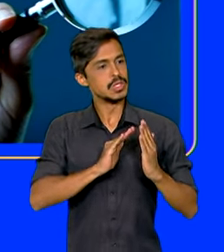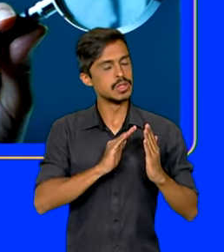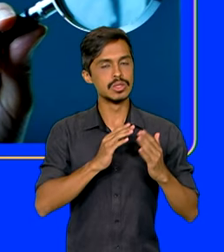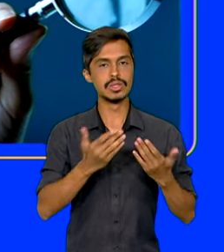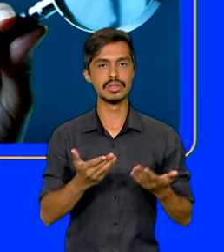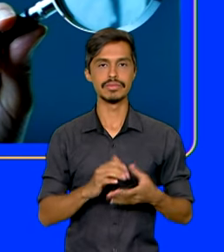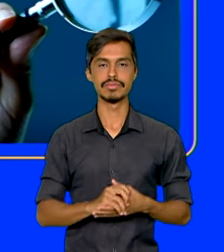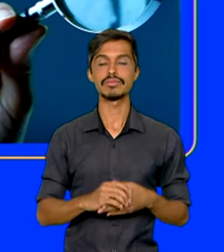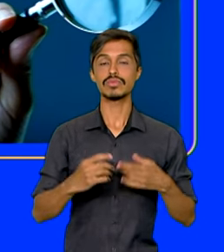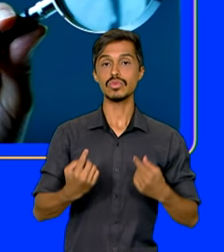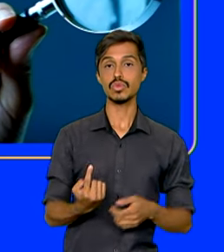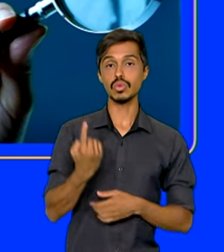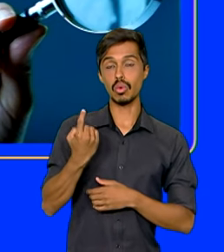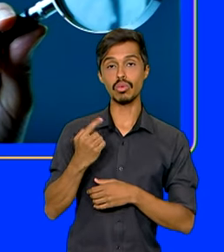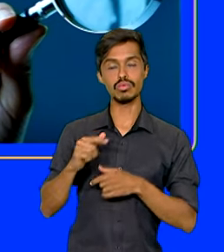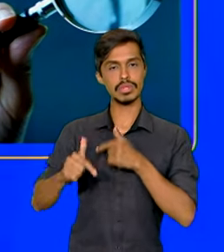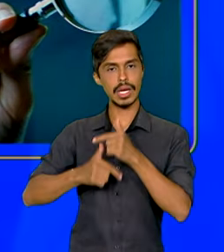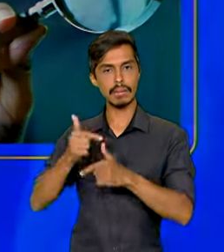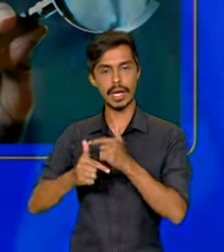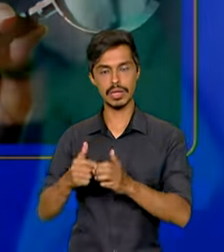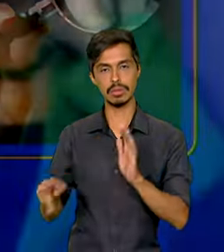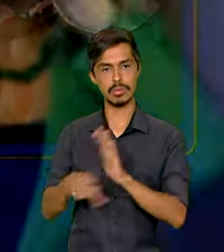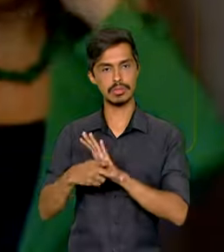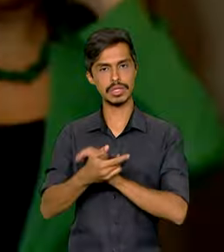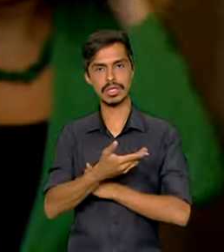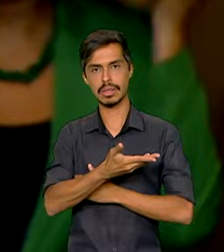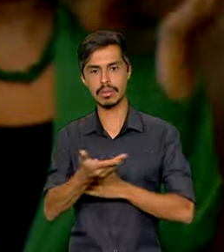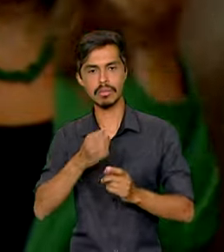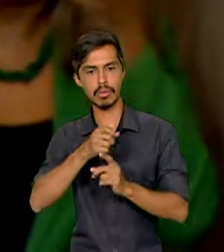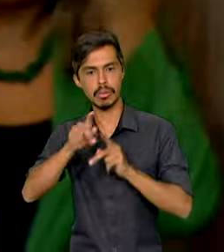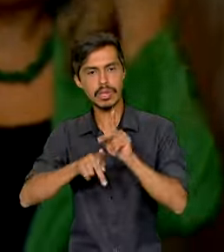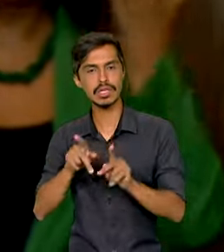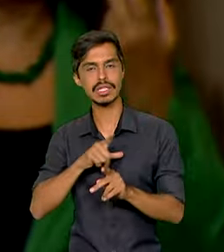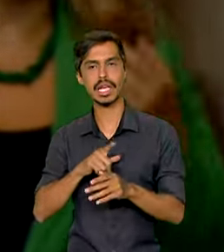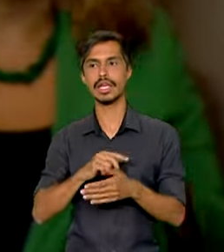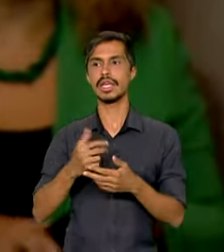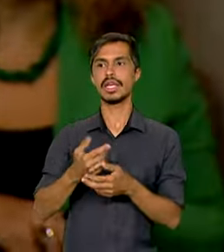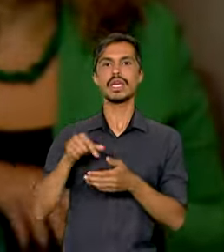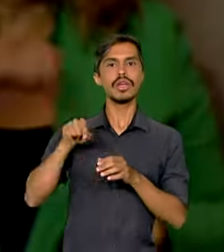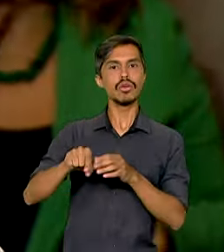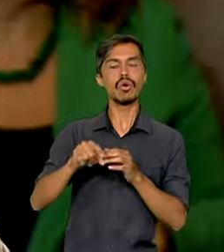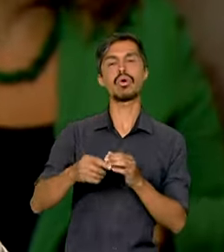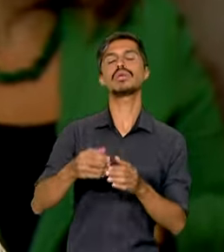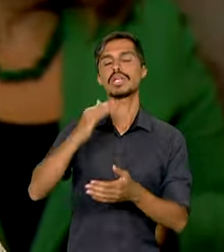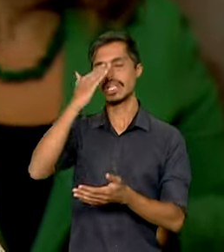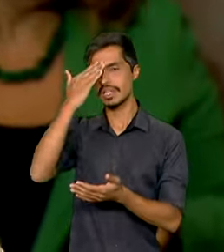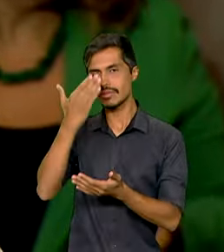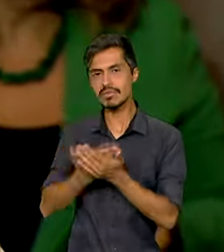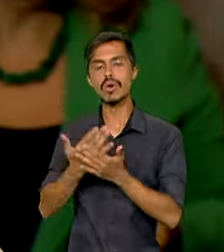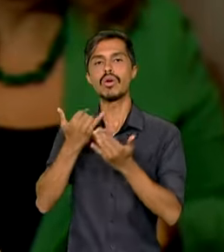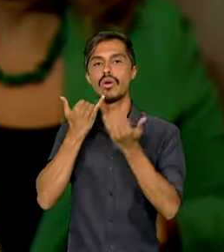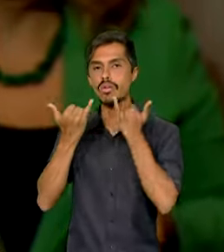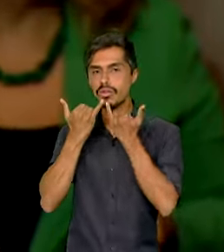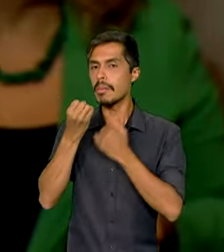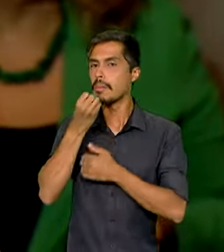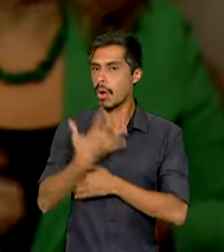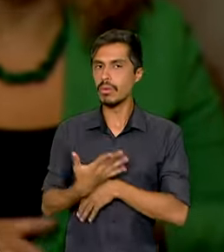um serviço para a população por meio de canais com informações confiáveis, não é? Esse é o nosso